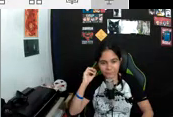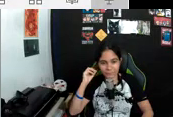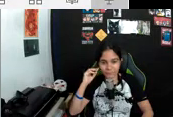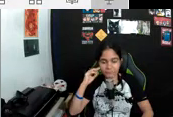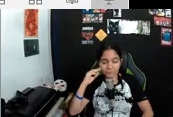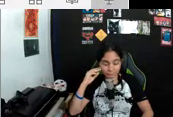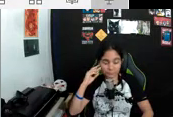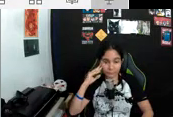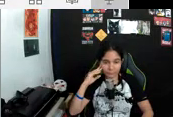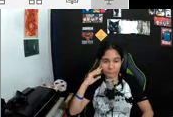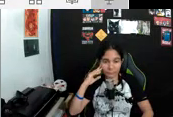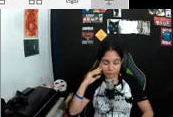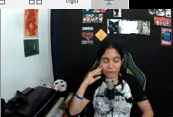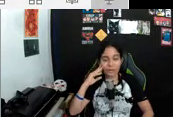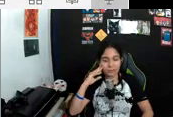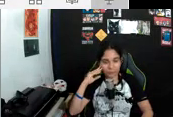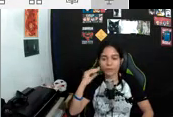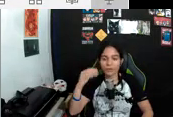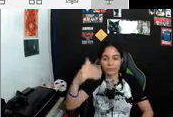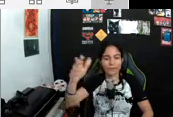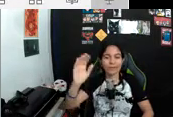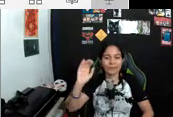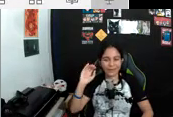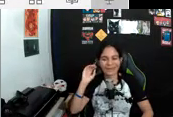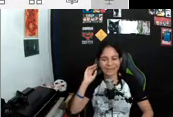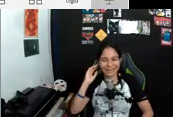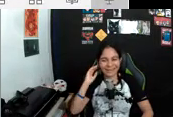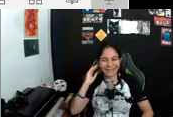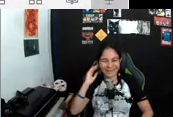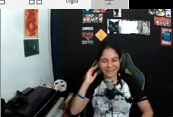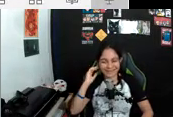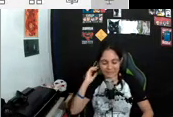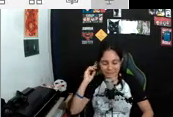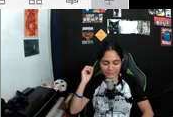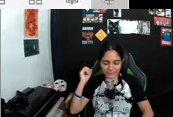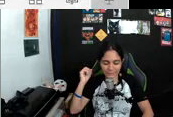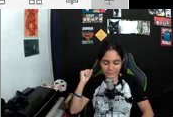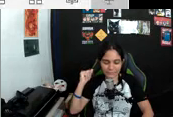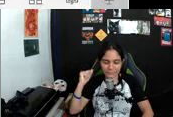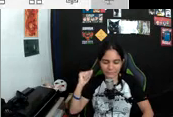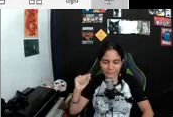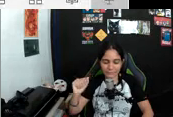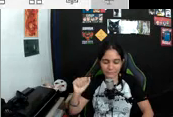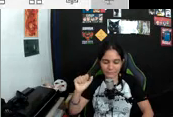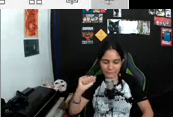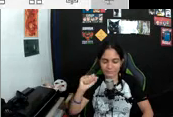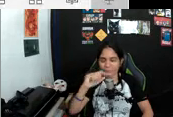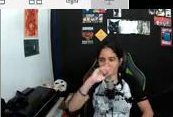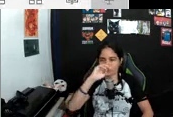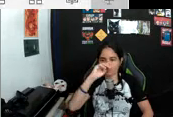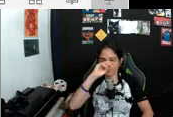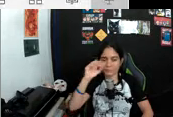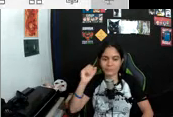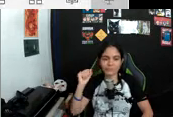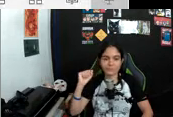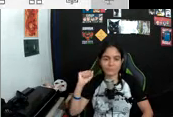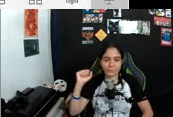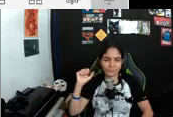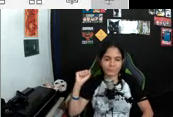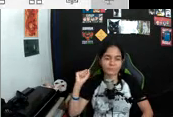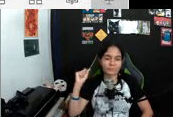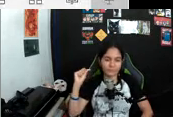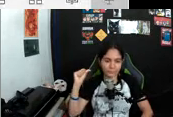se une, infelizmente. E eu já falei isso várias vezes. Assim, enquanto eu tenho conhecimento que a atropina